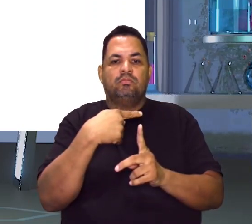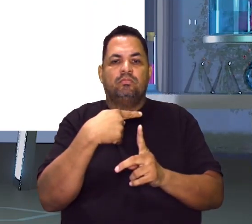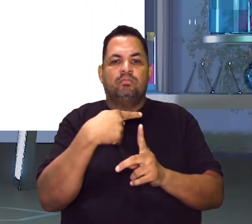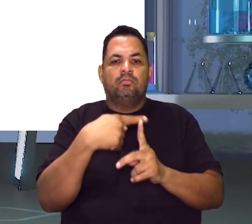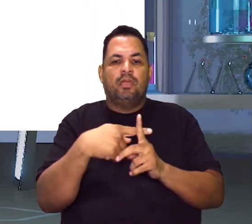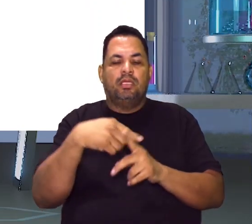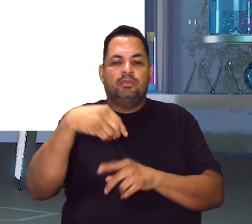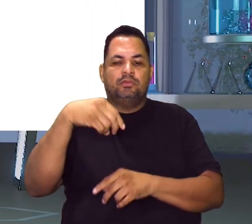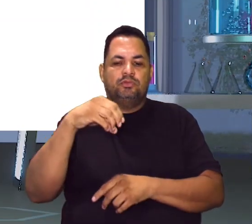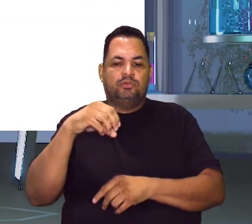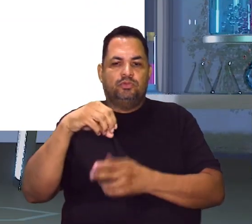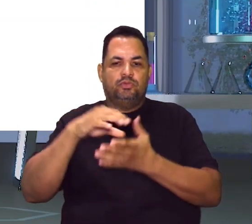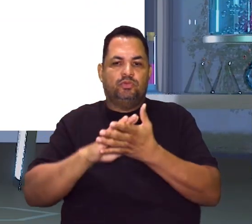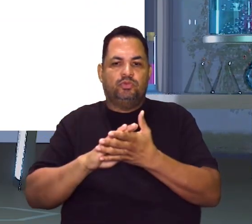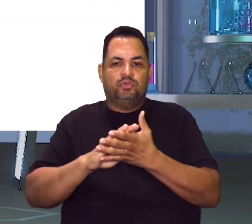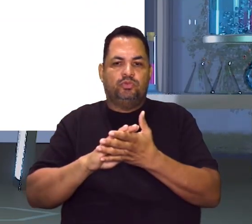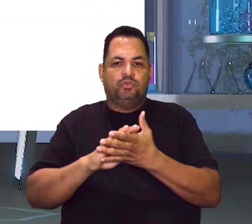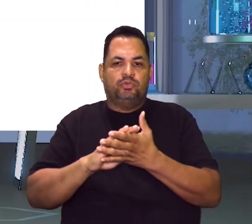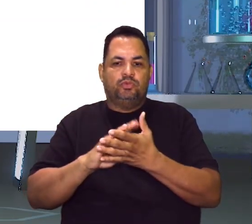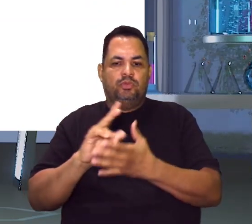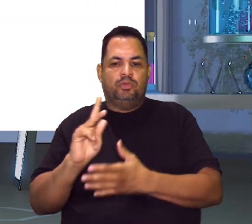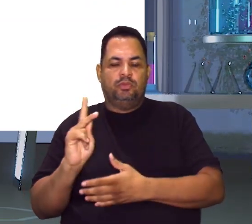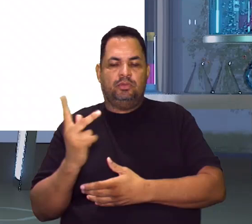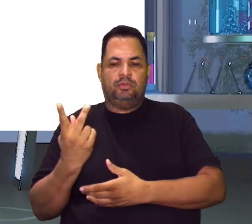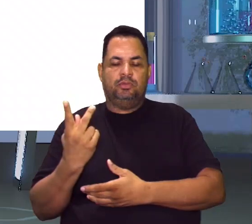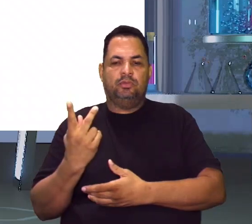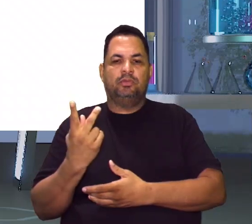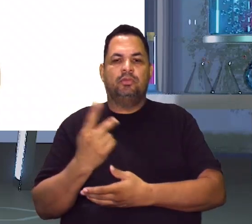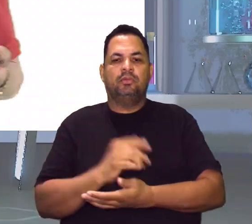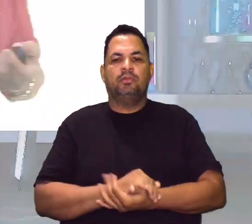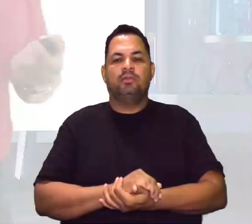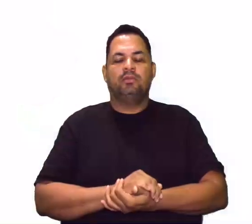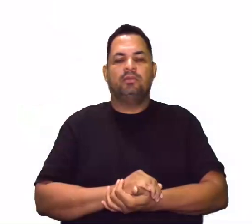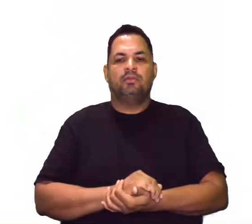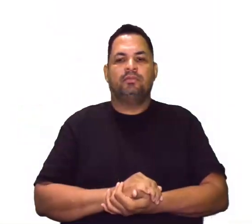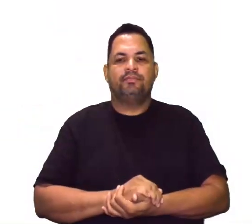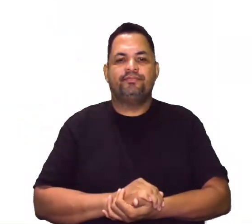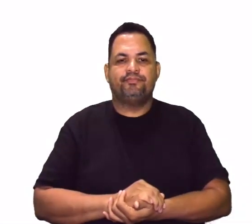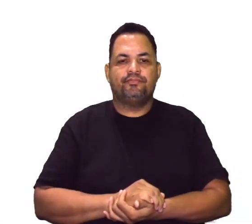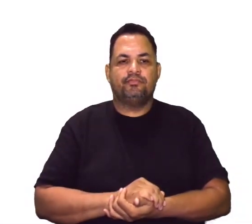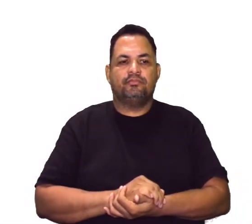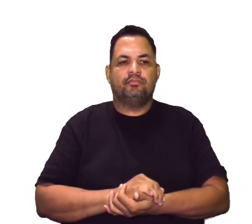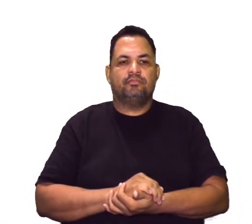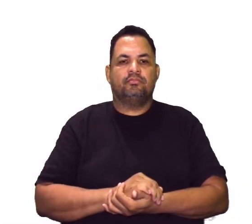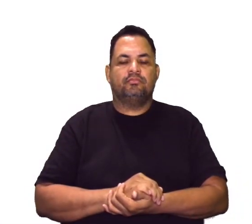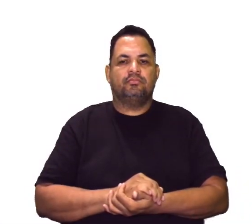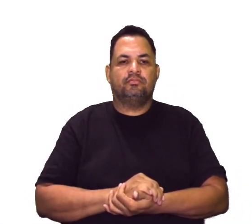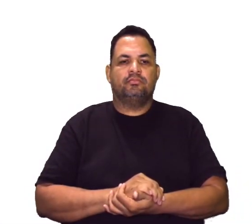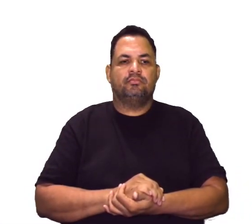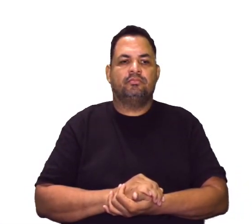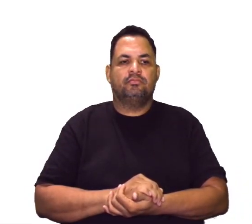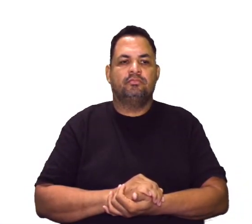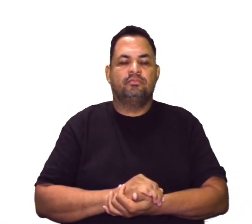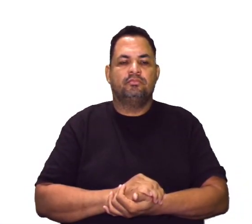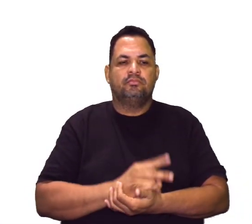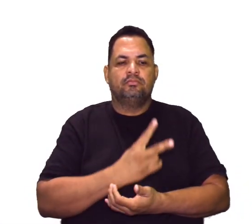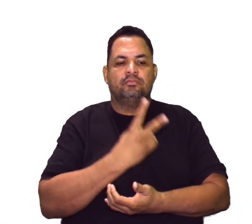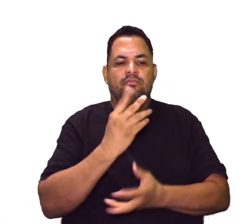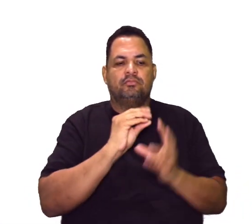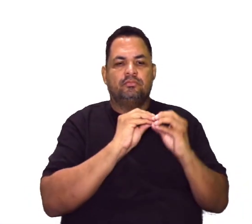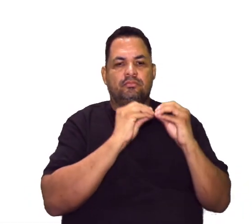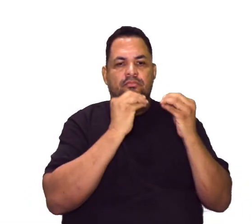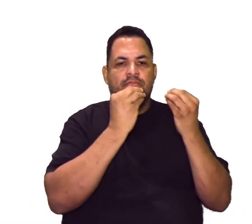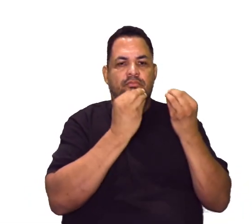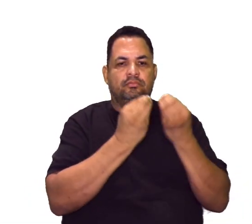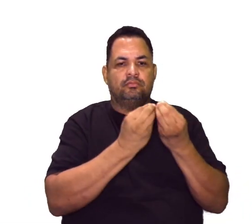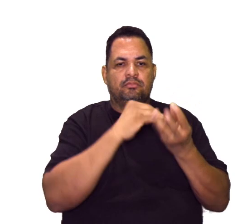e o hidrogênio. Então, voltando aqui na polaridade e a solubilidade. Duas substâncias